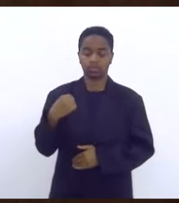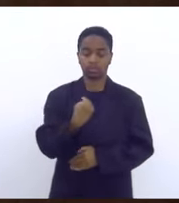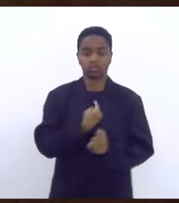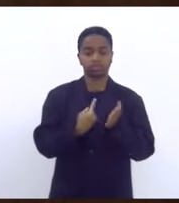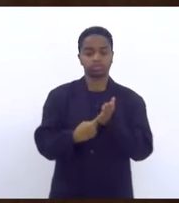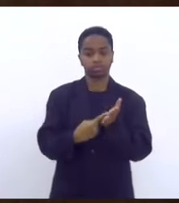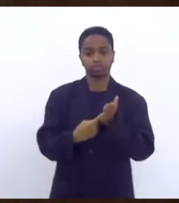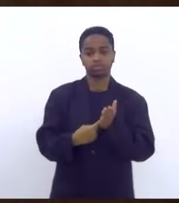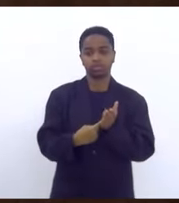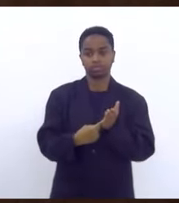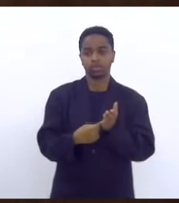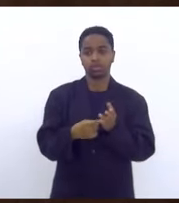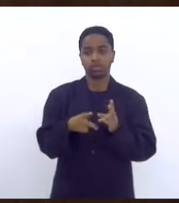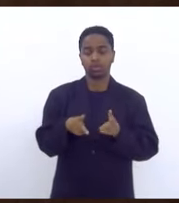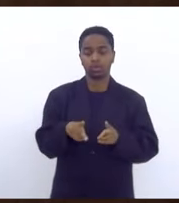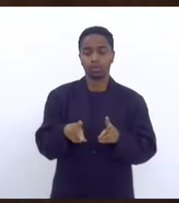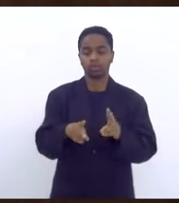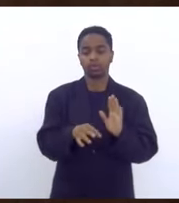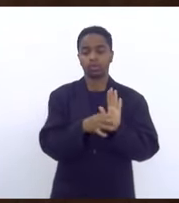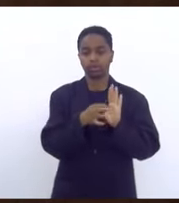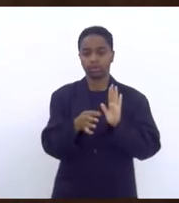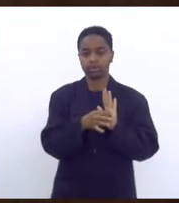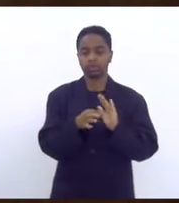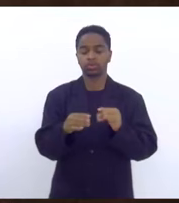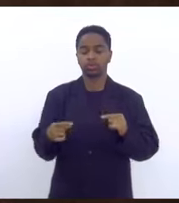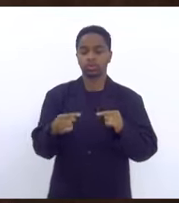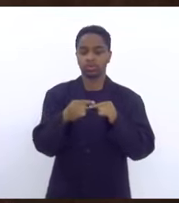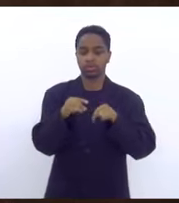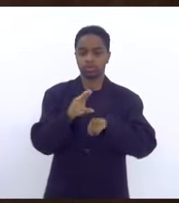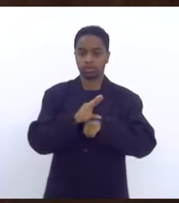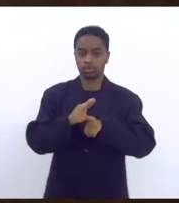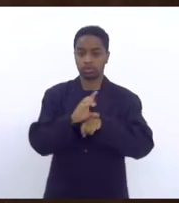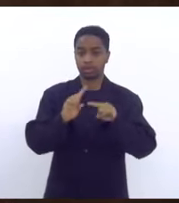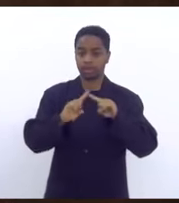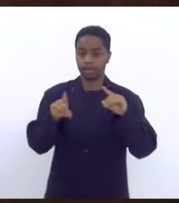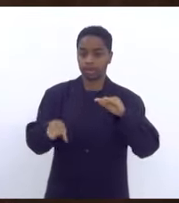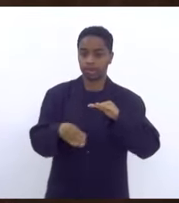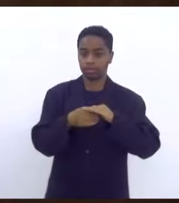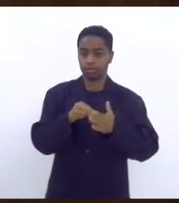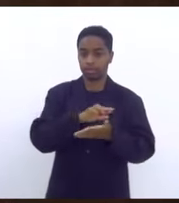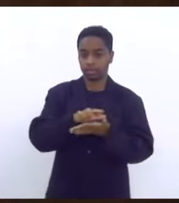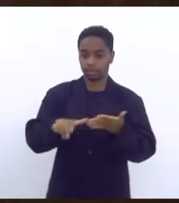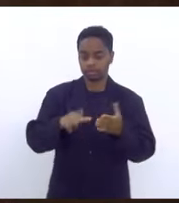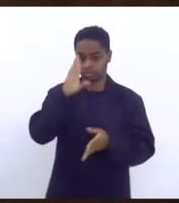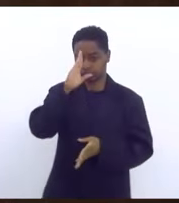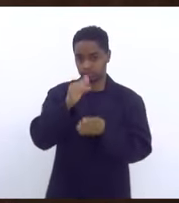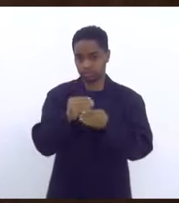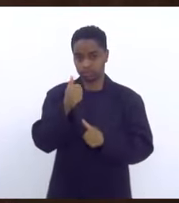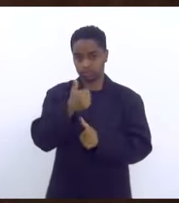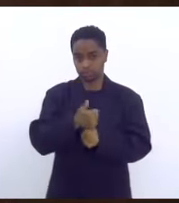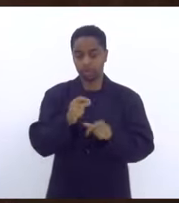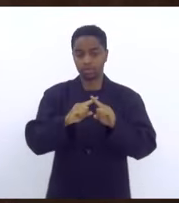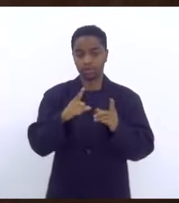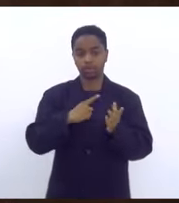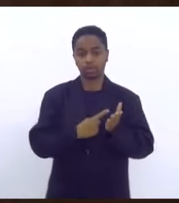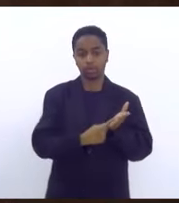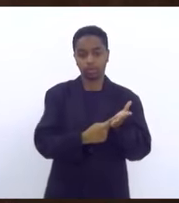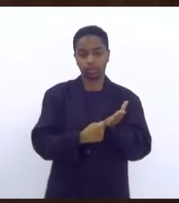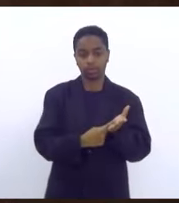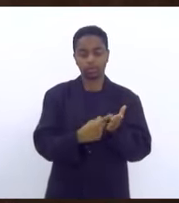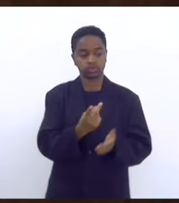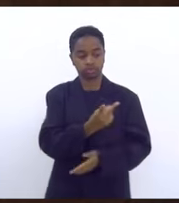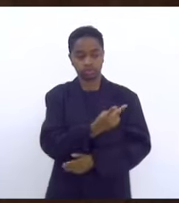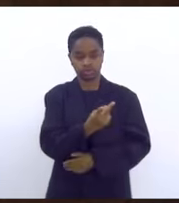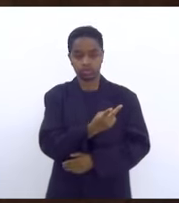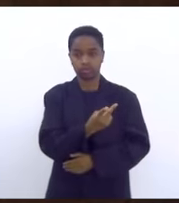consenso, o parecer permanece pela constitucionalidade com emendas, concluindo por substitutivo, mas firmando compromisso com o autor e com o deputado Luiz